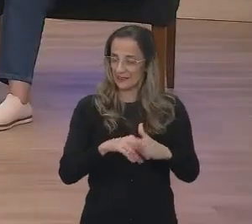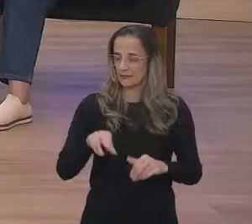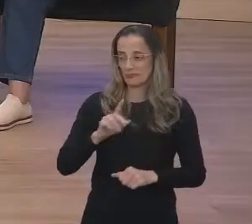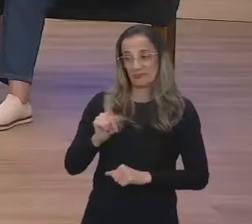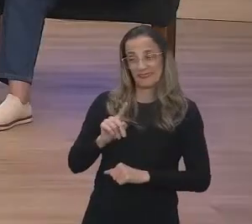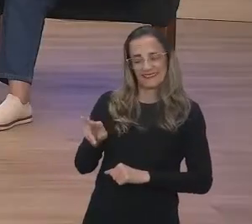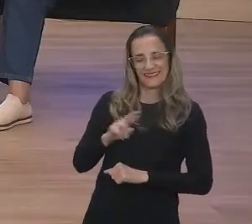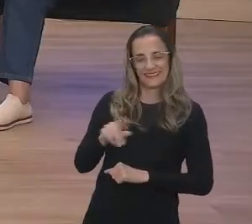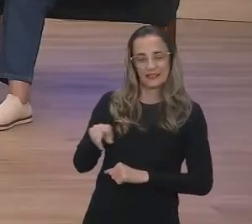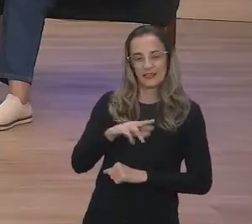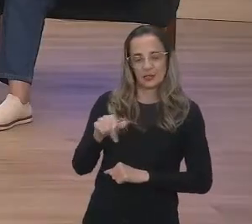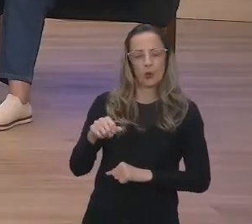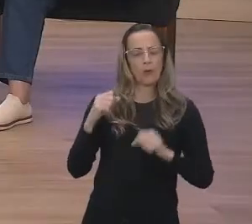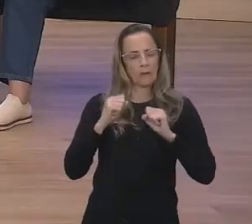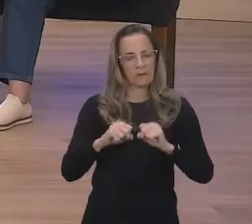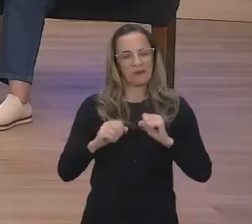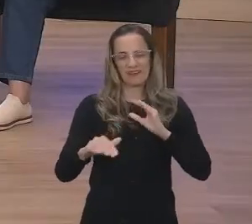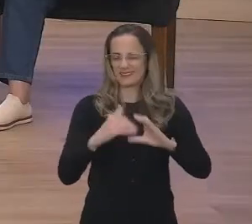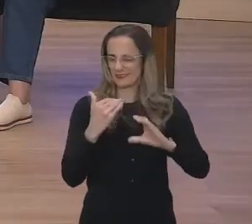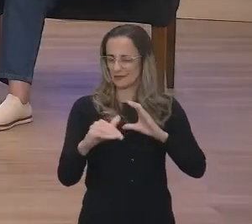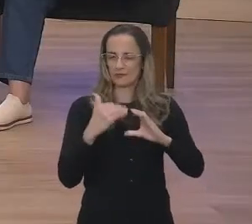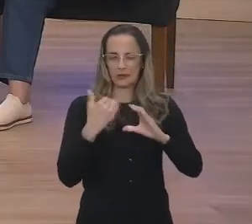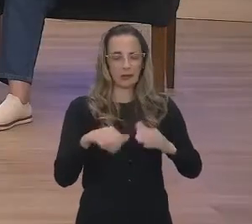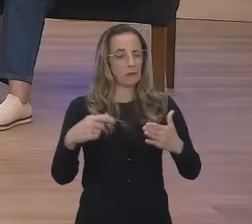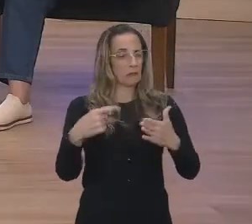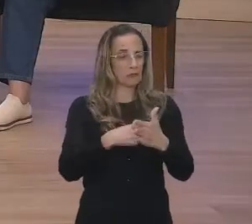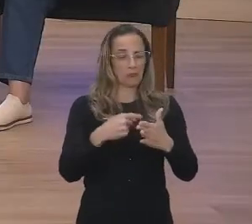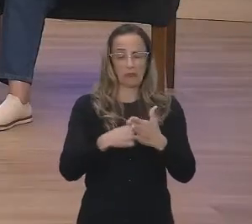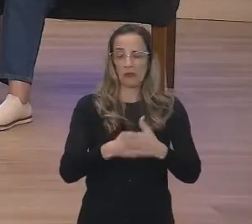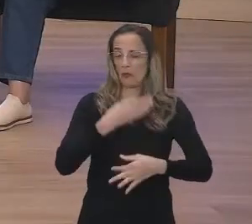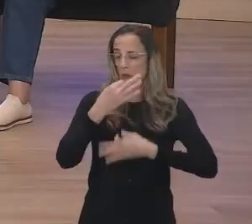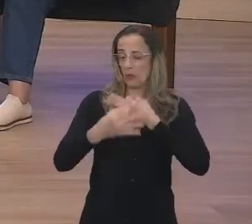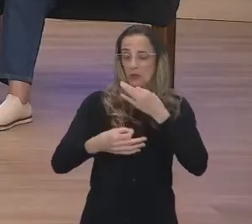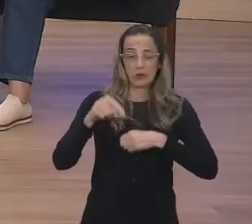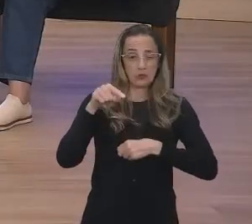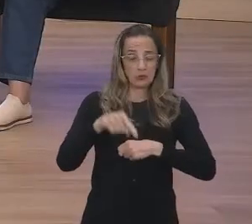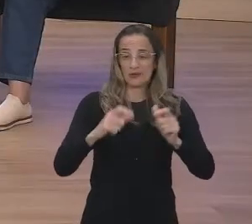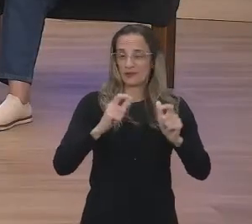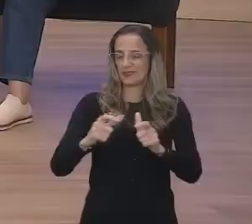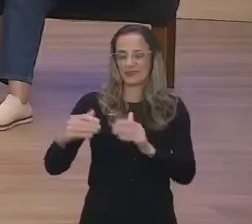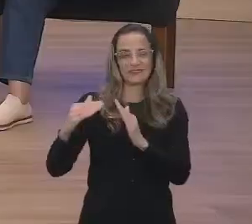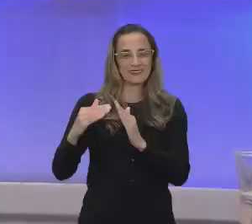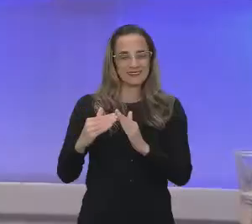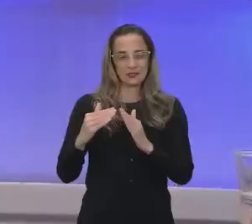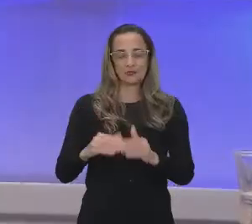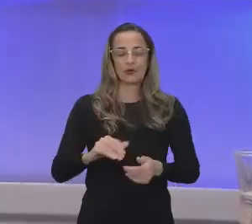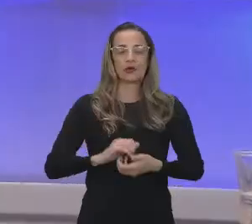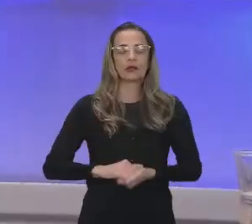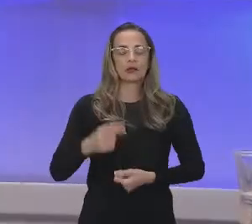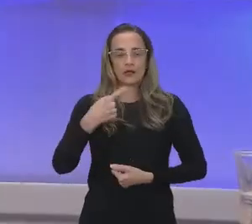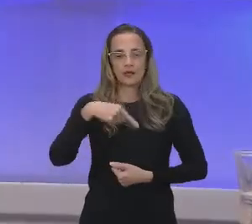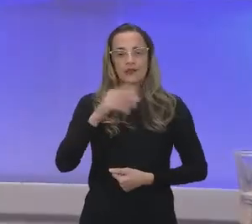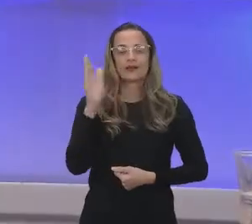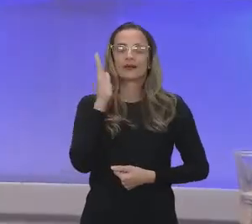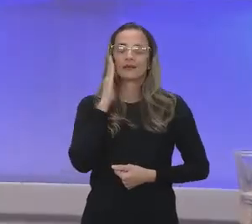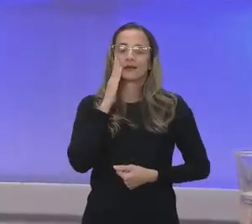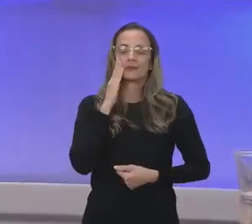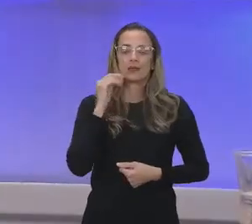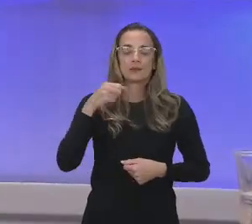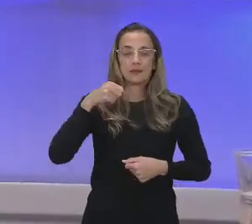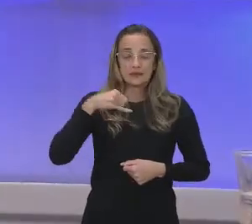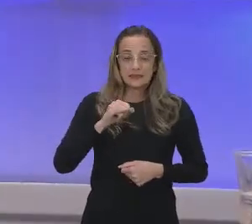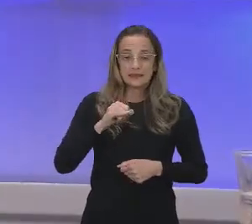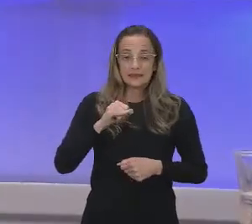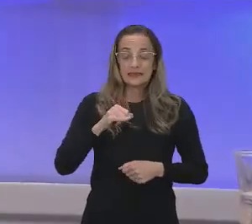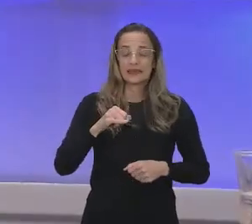Pessoal, podem nos contatar aqui, façam perguntas, comentem de onde vocês são, tá bom? Para a gente saber se a gente está chegando para todo